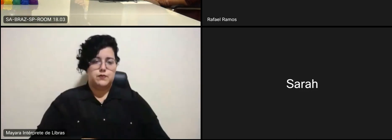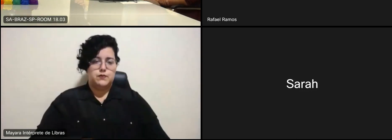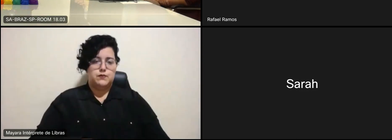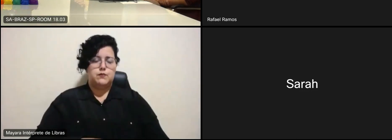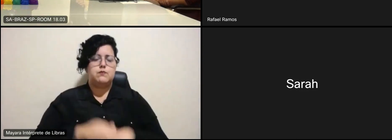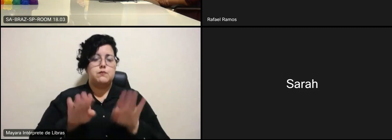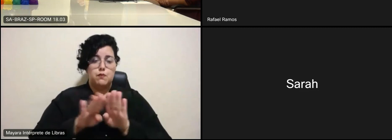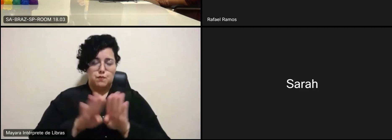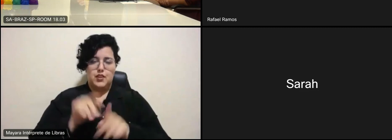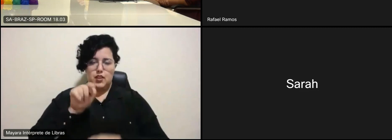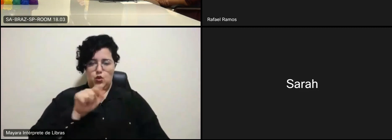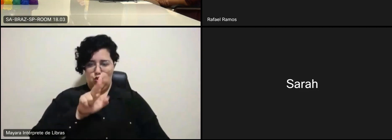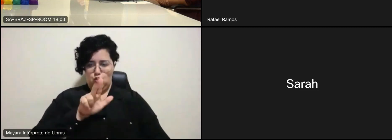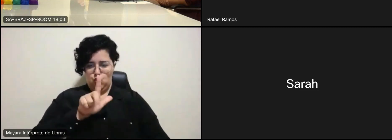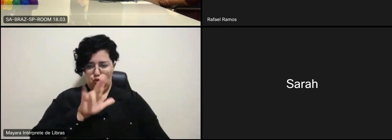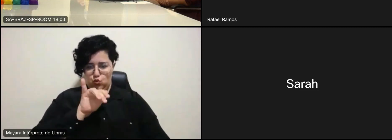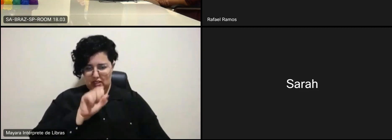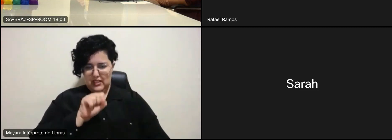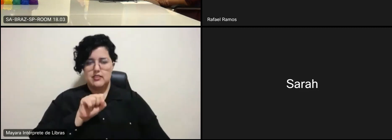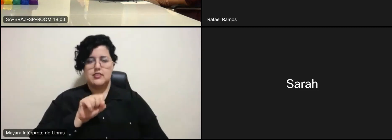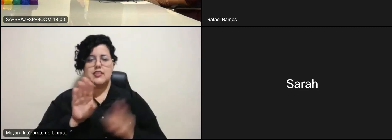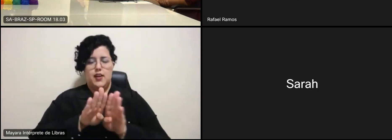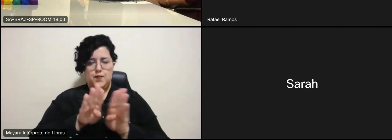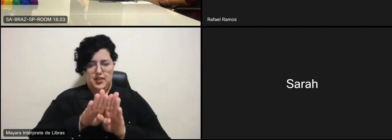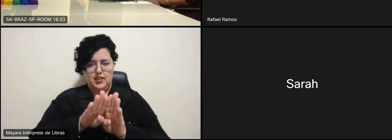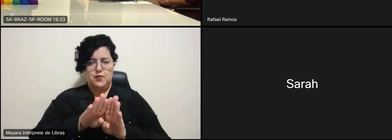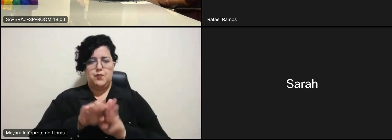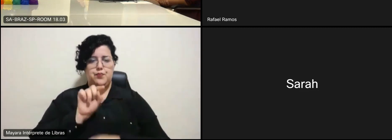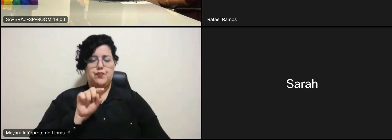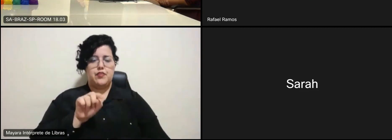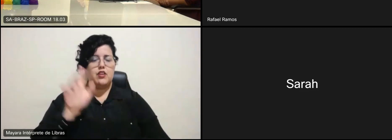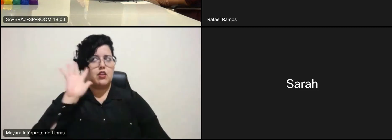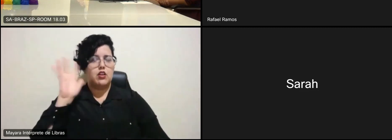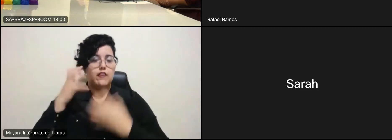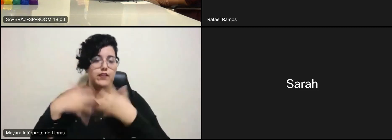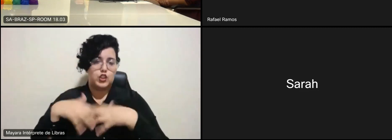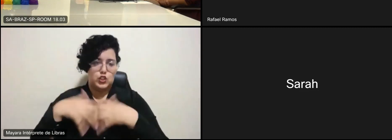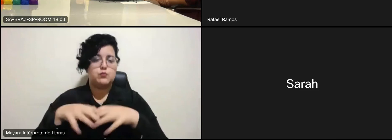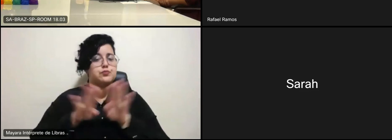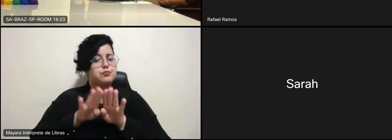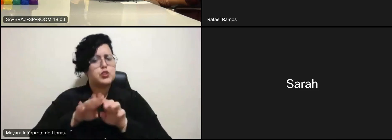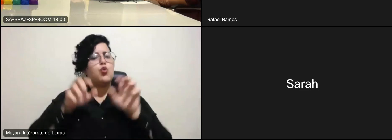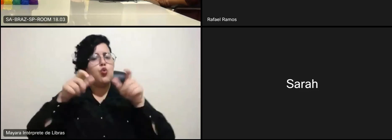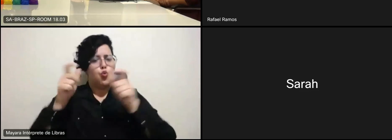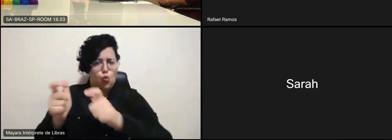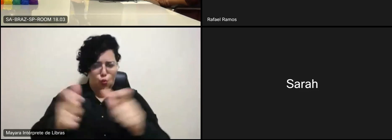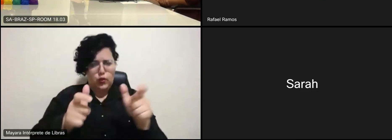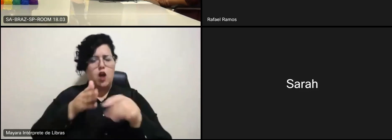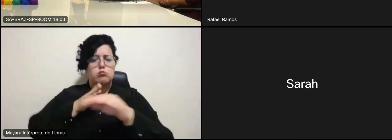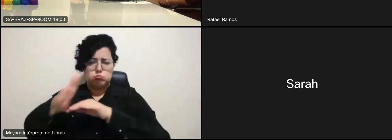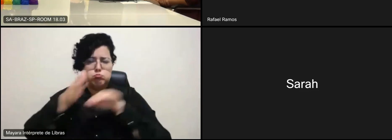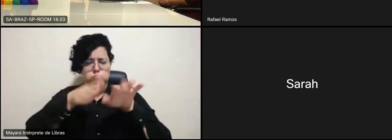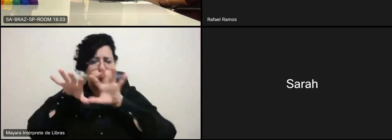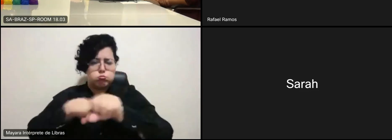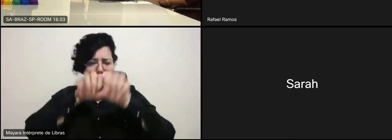Ouvindo também tudo isso. Para mim aqui ficou uma outra reflexão, né? Ocupar lugares, né? A gente está aqui hoje, a gente